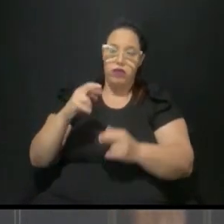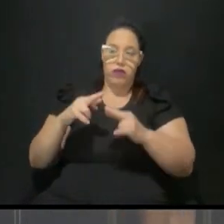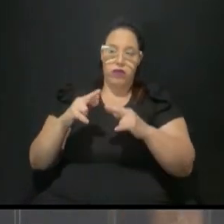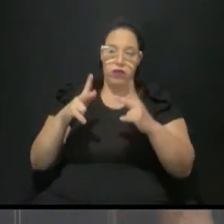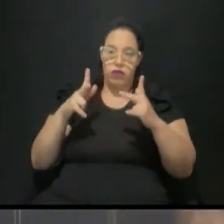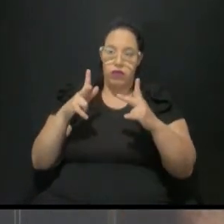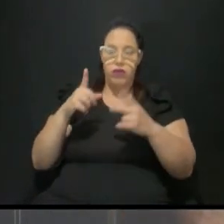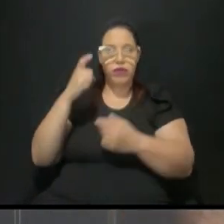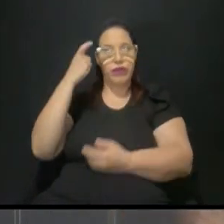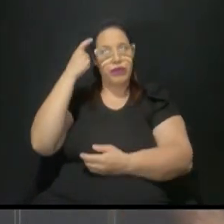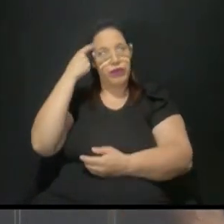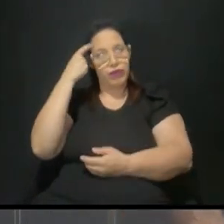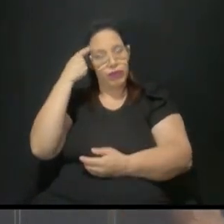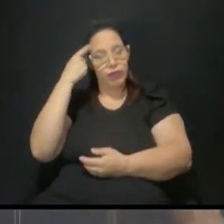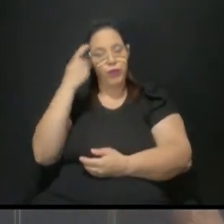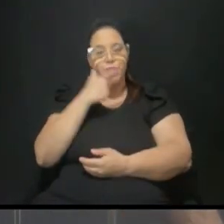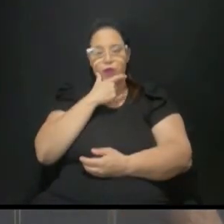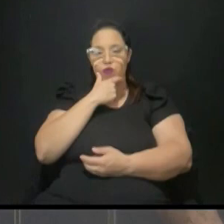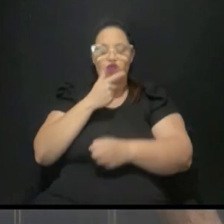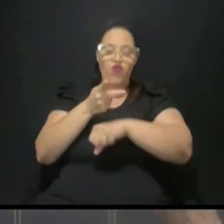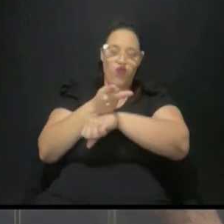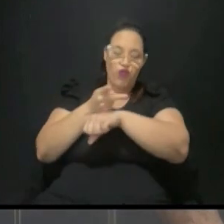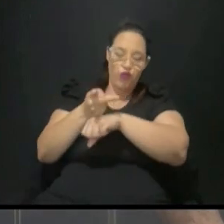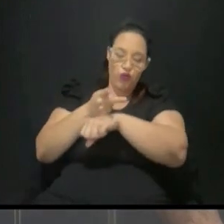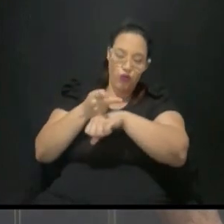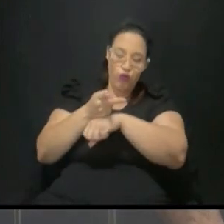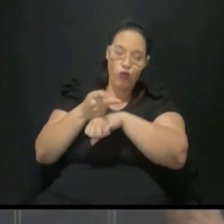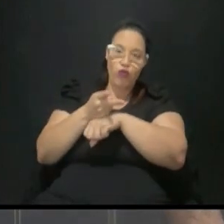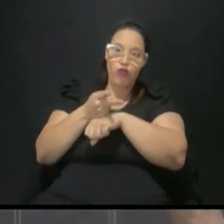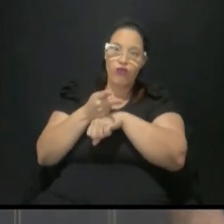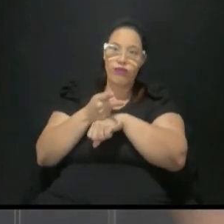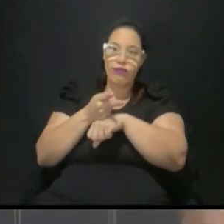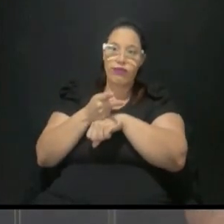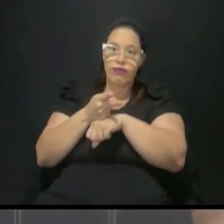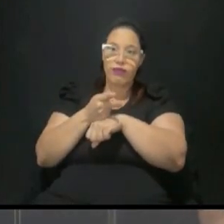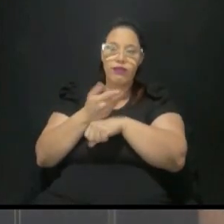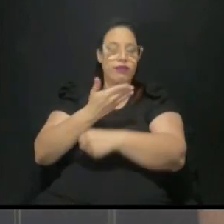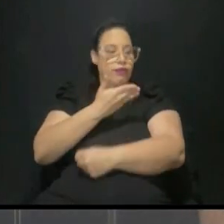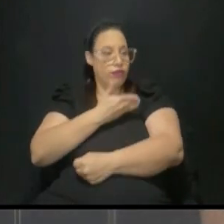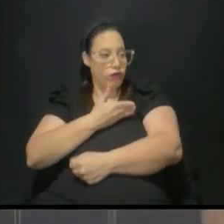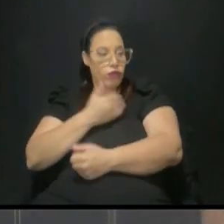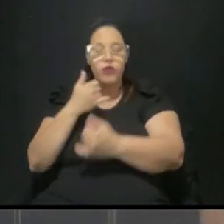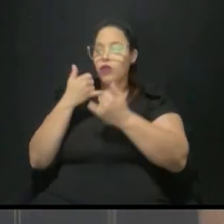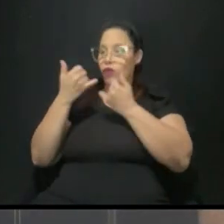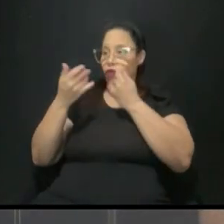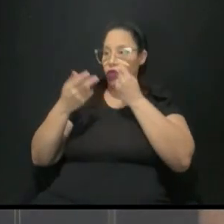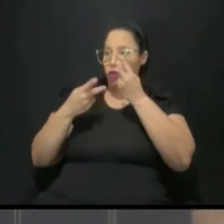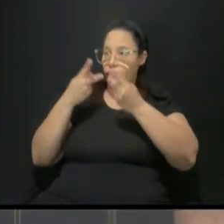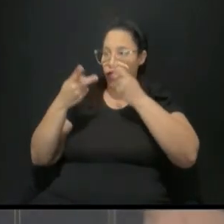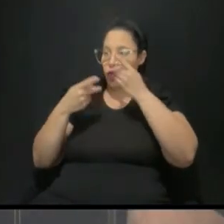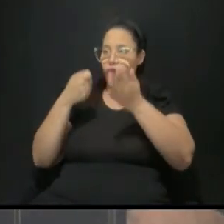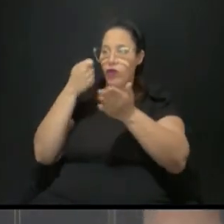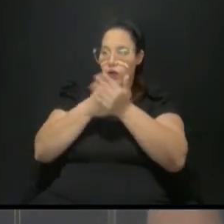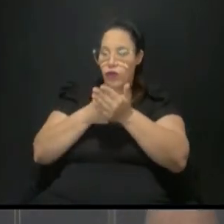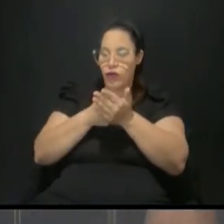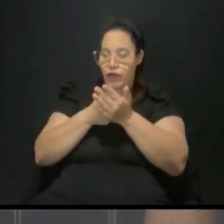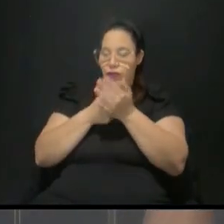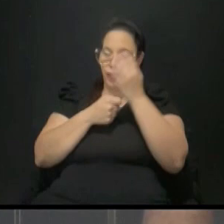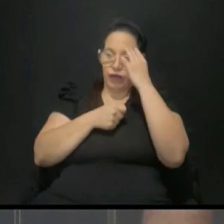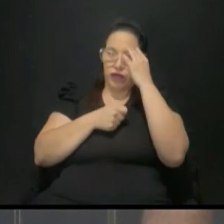e temos que buscar, né? Como aqui nossos colegas vão falar com mais propriedade